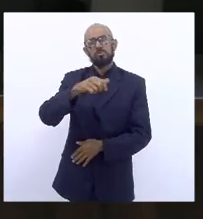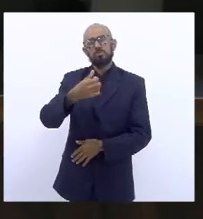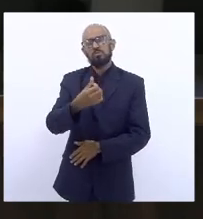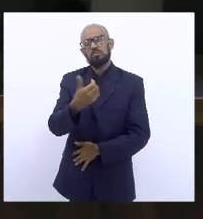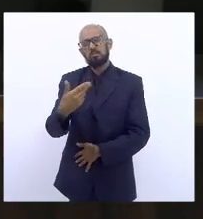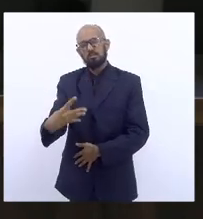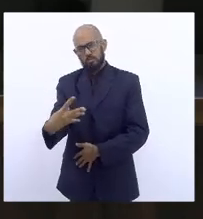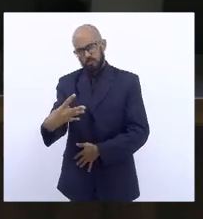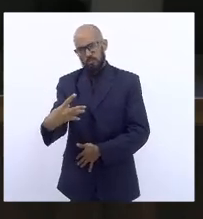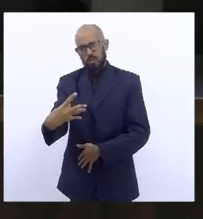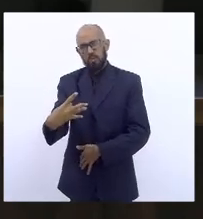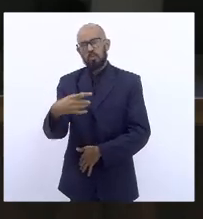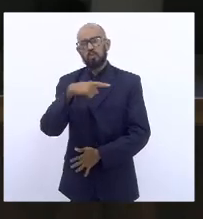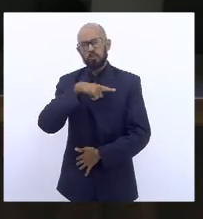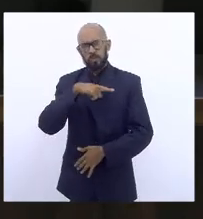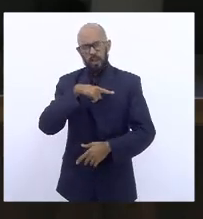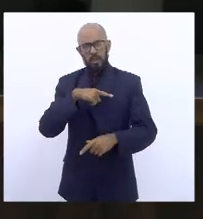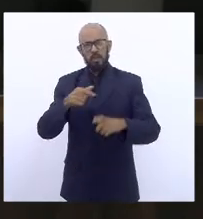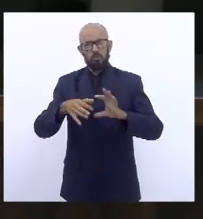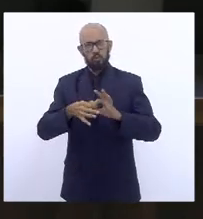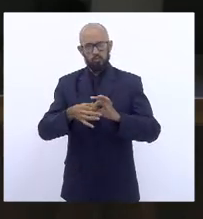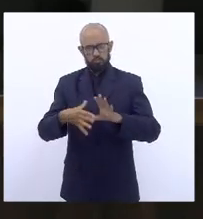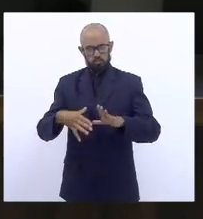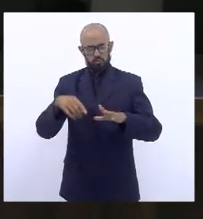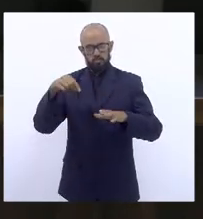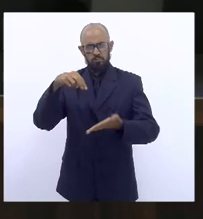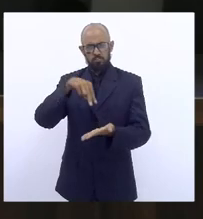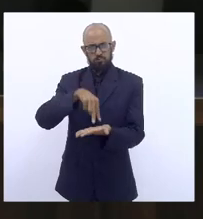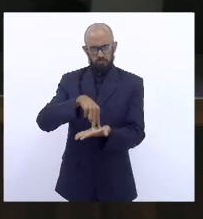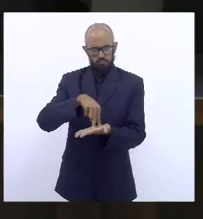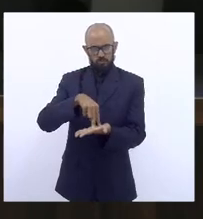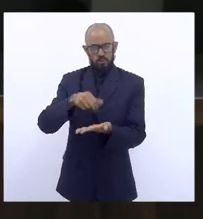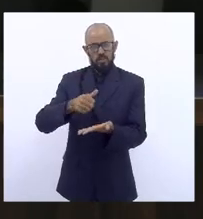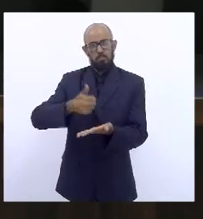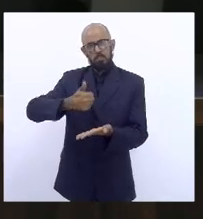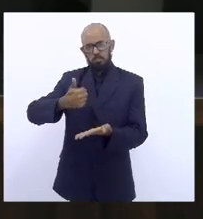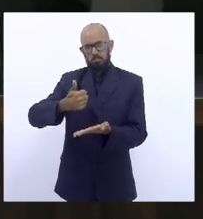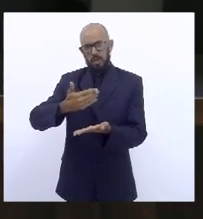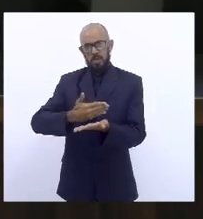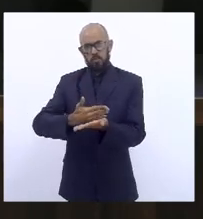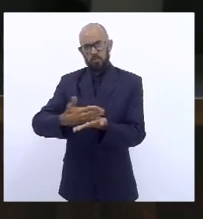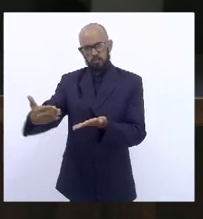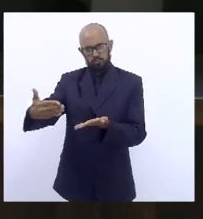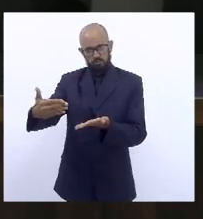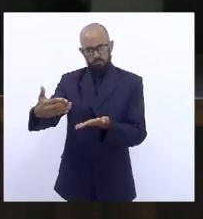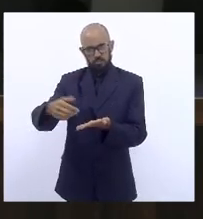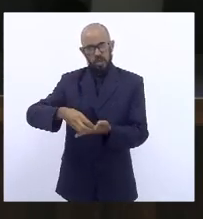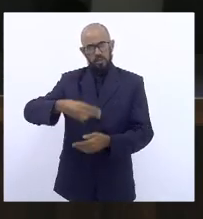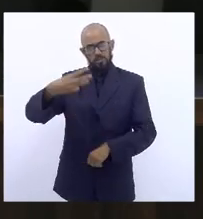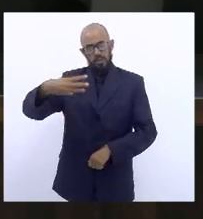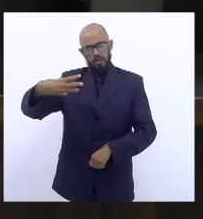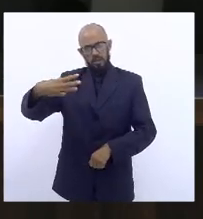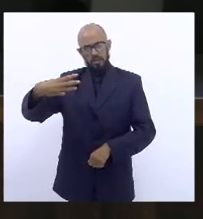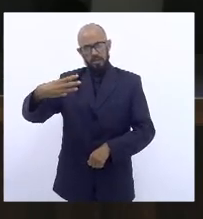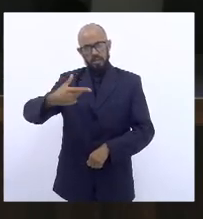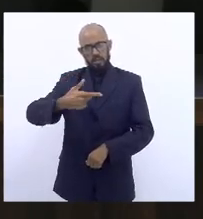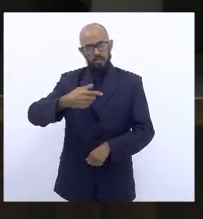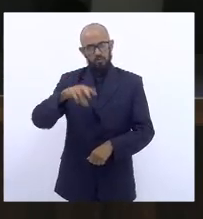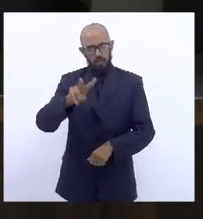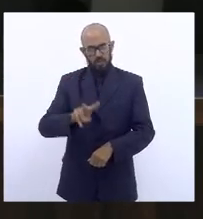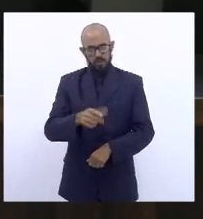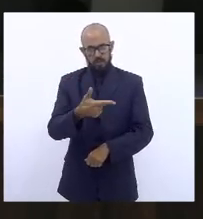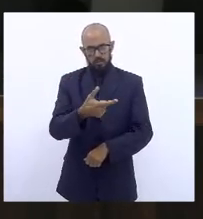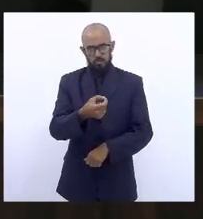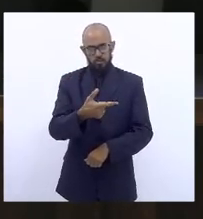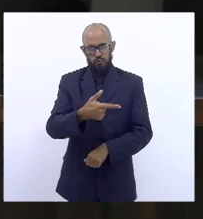1964. Desde sua primeira edição até hoje, já pela terceira vez agora em 2022,